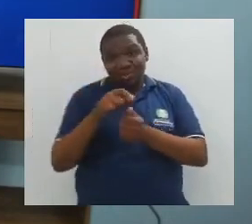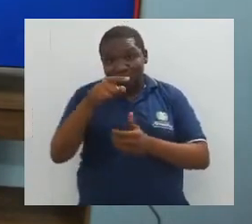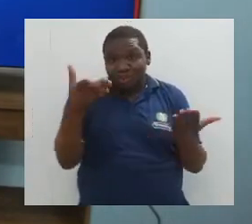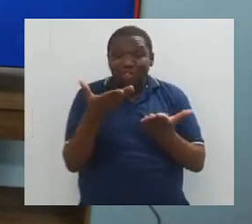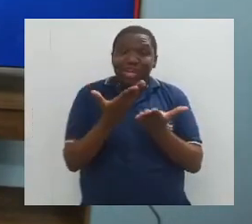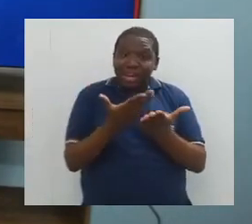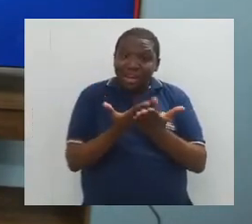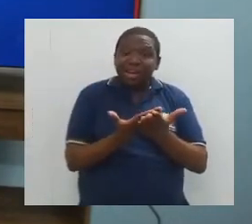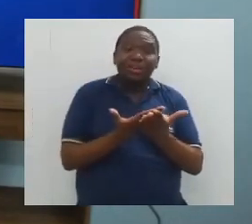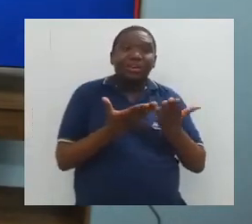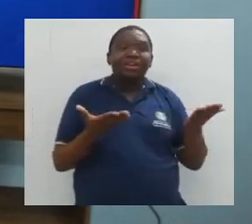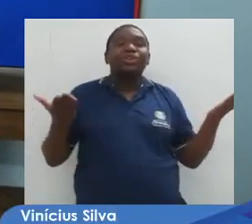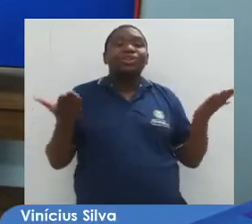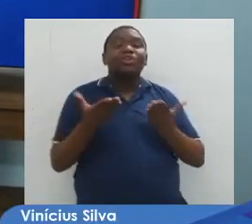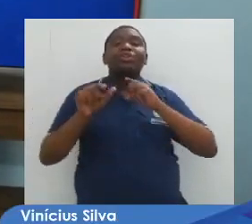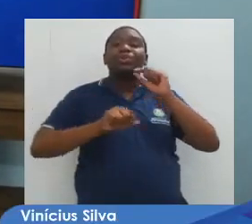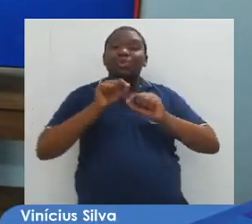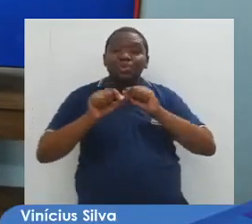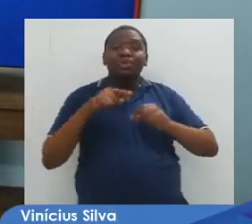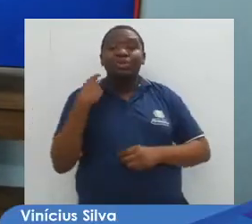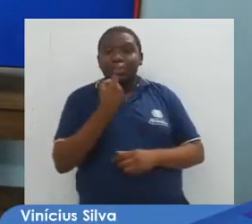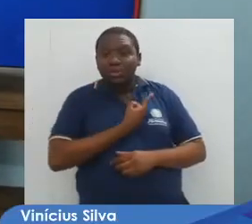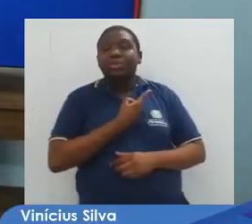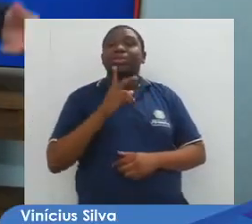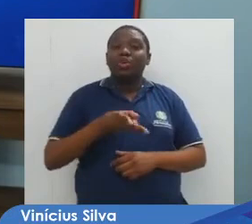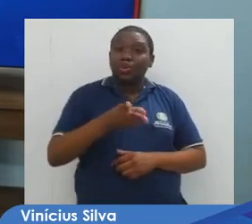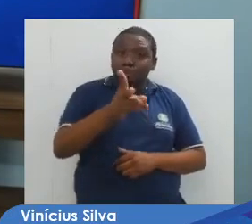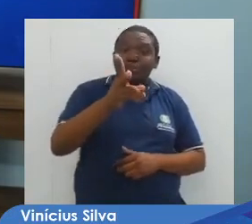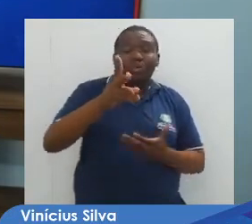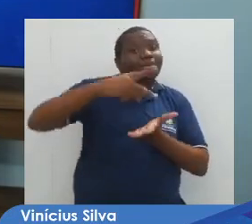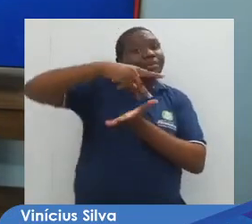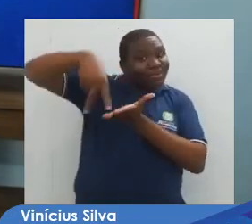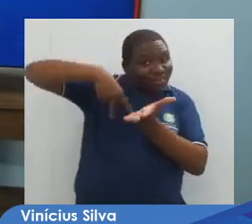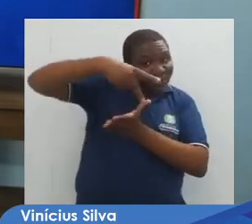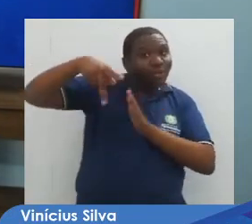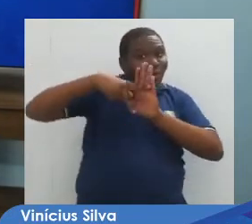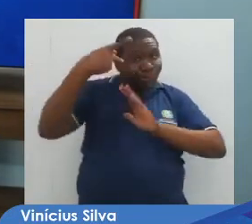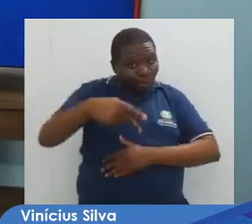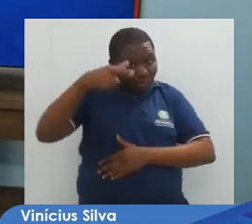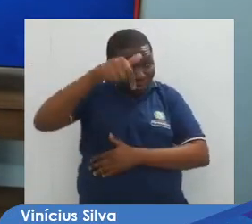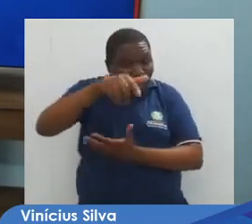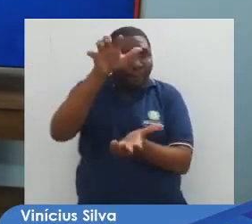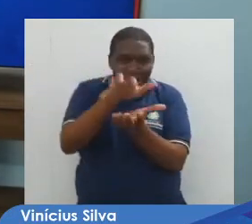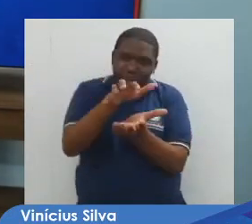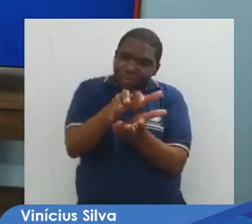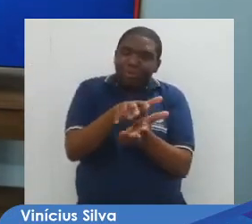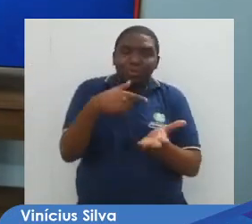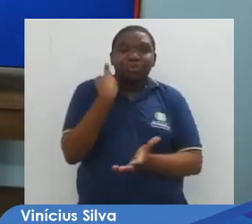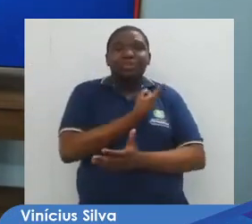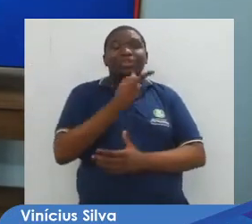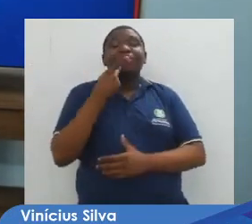da gente. Hoje, gente, a gente vai continuar no ritmo pernambucano. A gente vai trabalhar